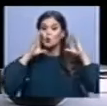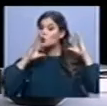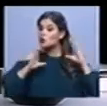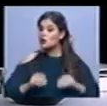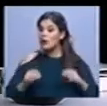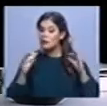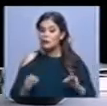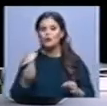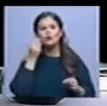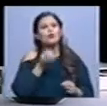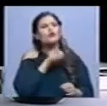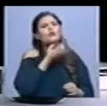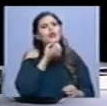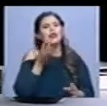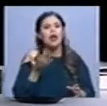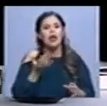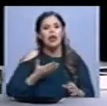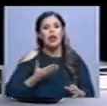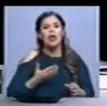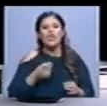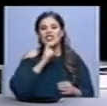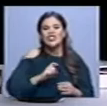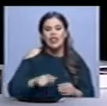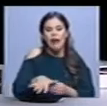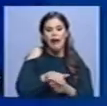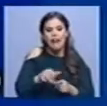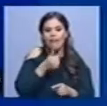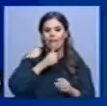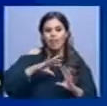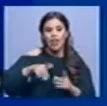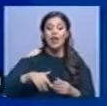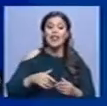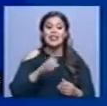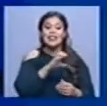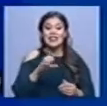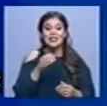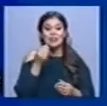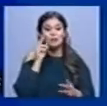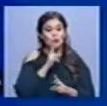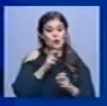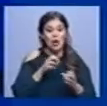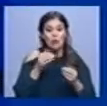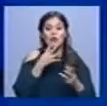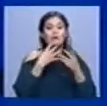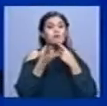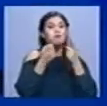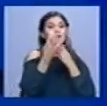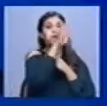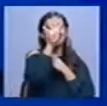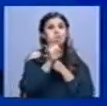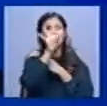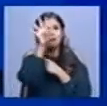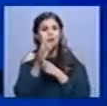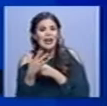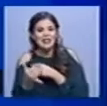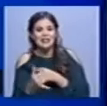podem explicar aquele gelo na zona equatorial de Marte. A ciência é sempre assim, há uma descoberta, levantam-se inúmeras dúvidas a seguir. E o que